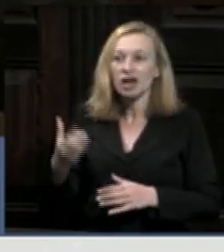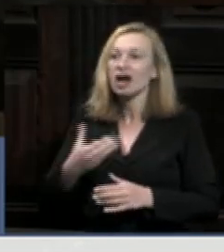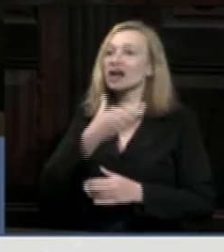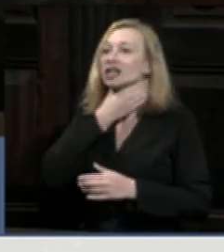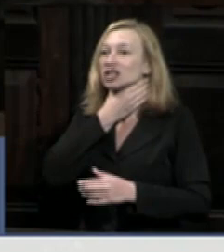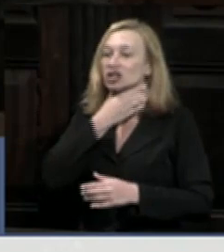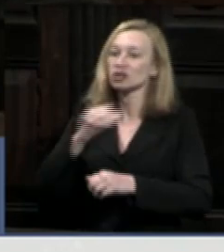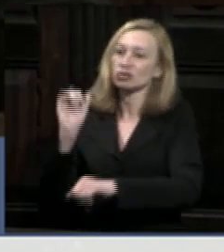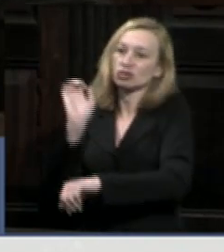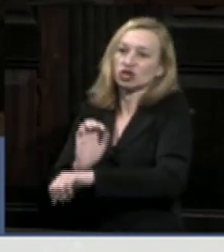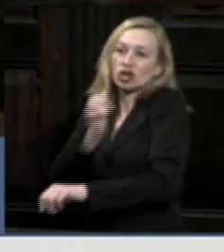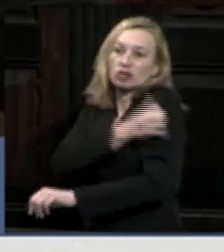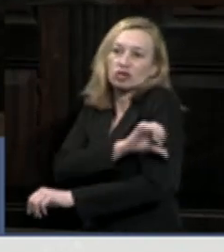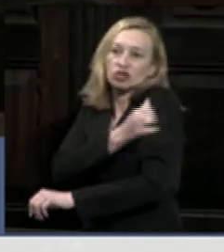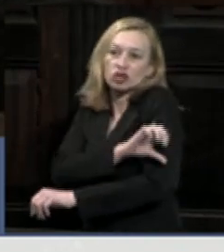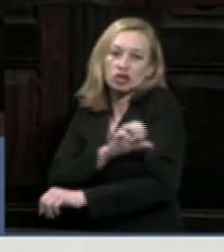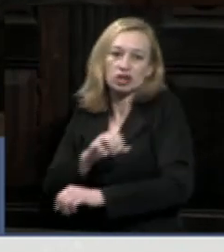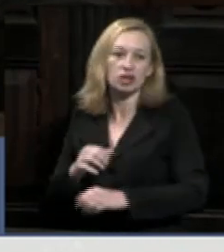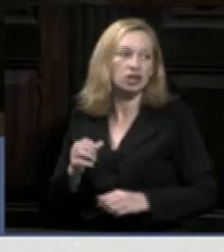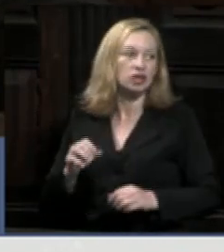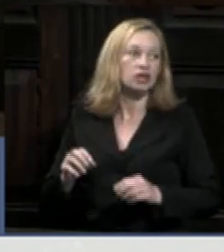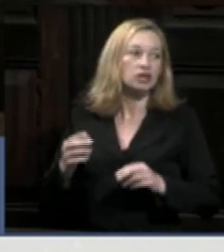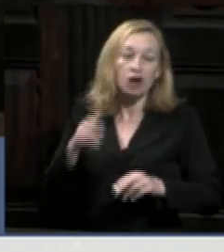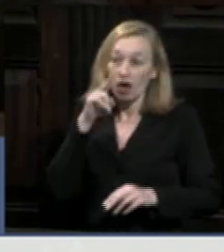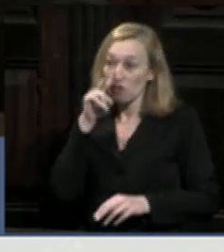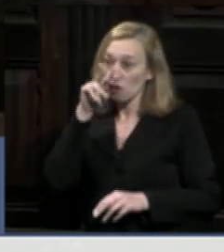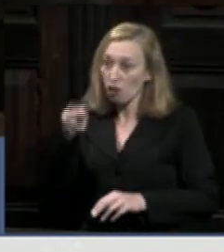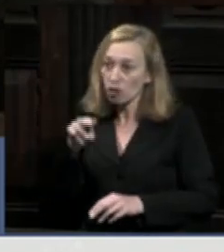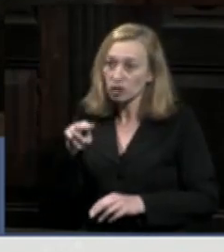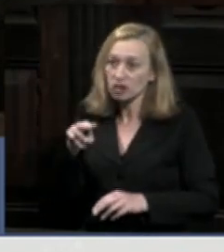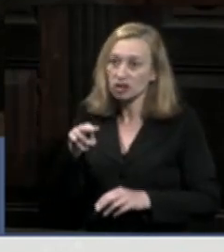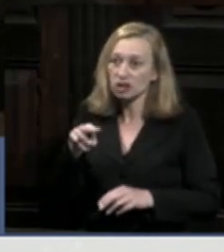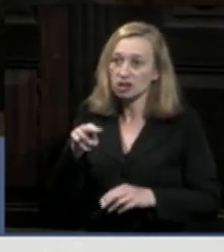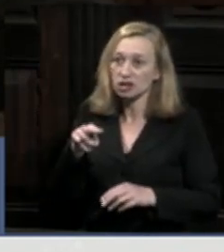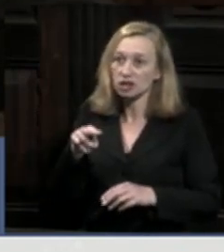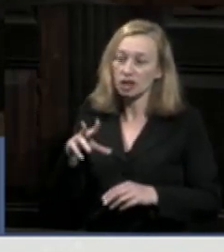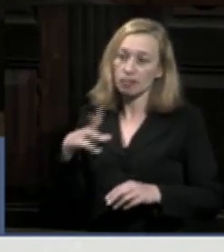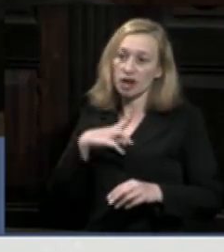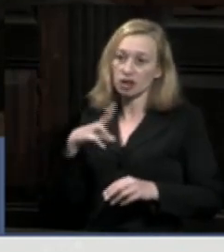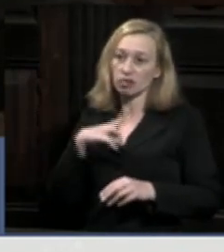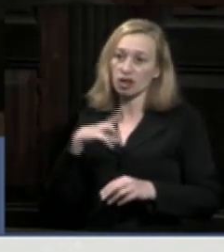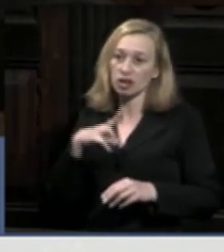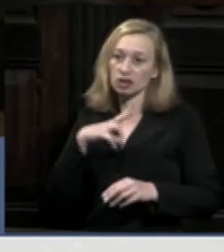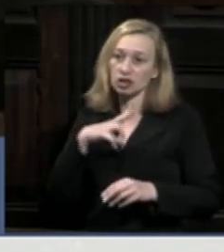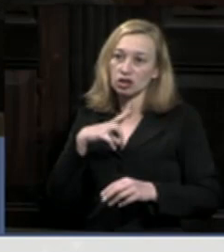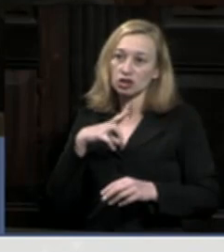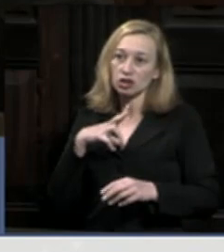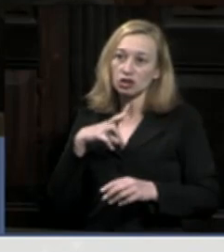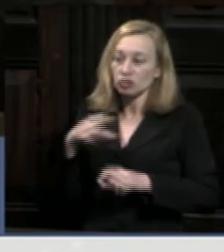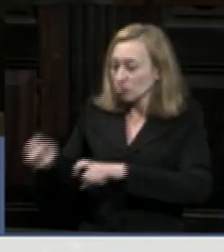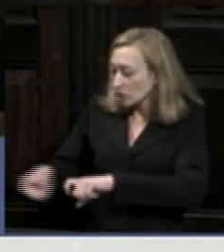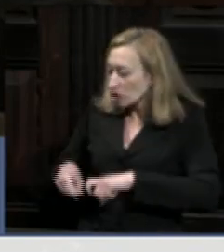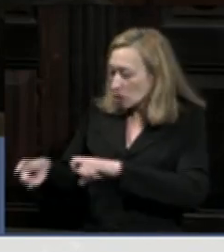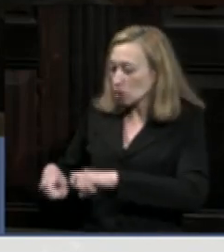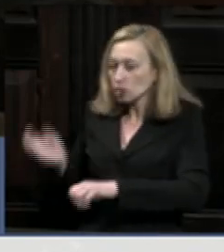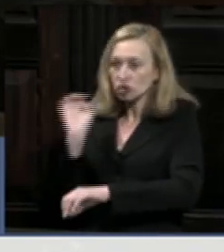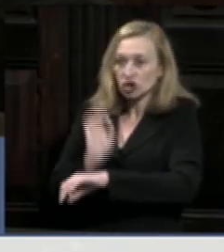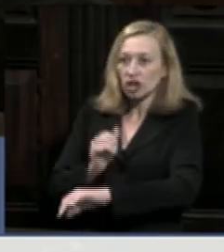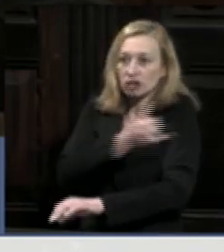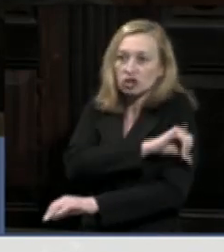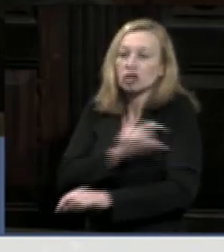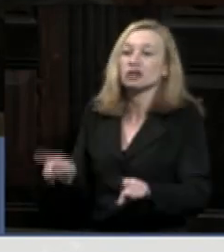passa necessariamente pelo fortalecimento das particularidades do interior do estado do rio de janeiro e pela